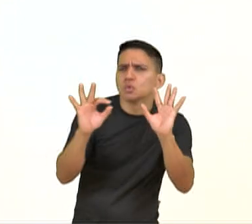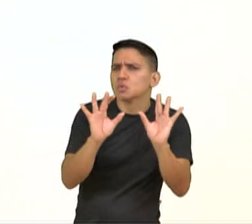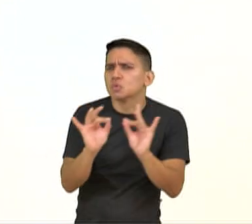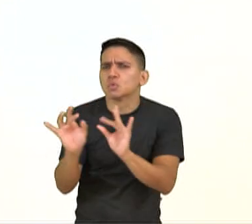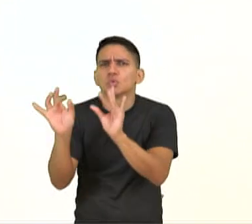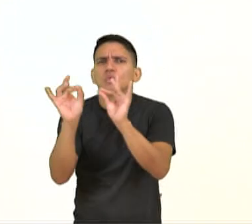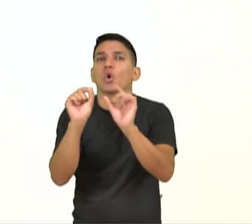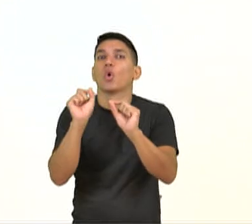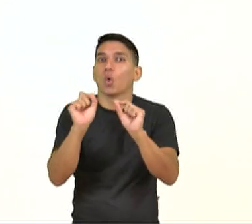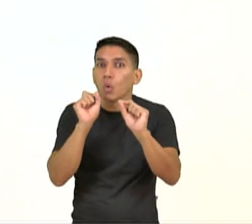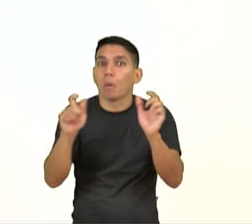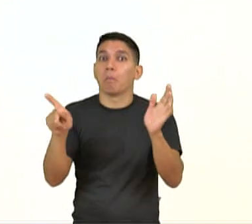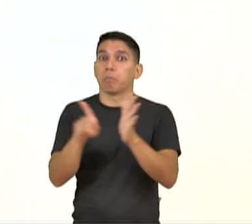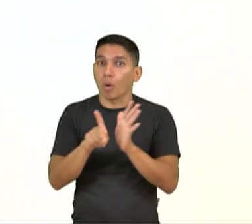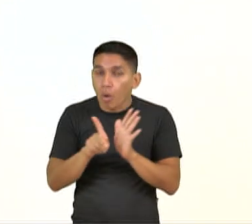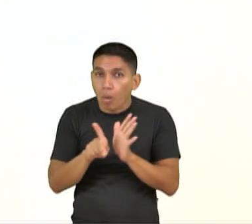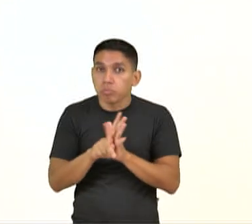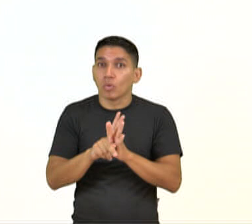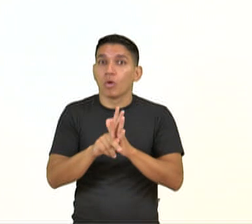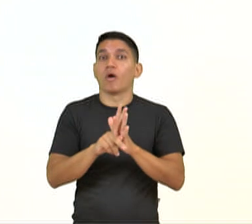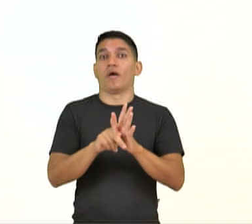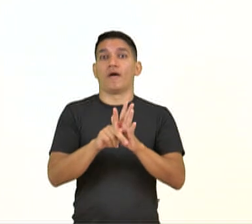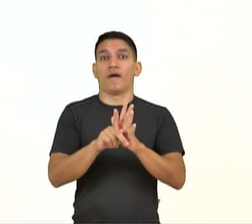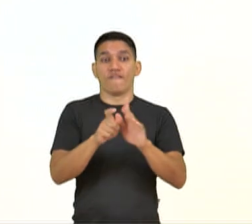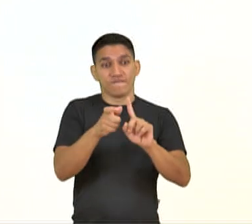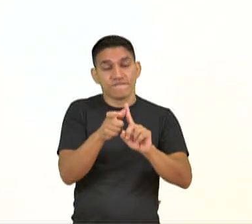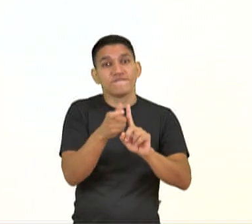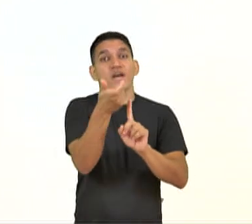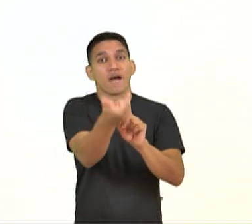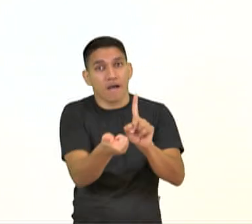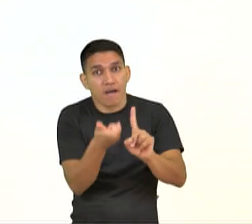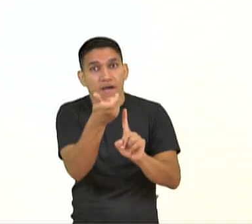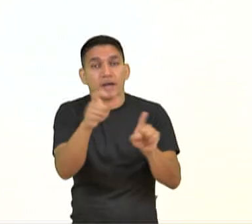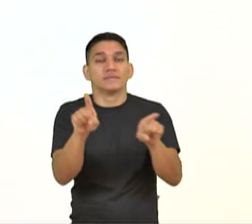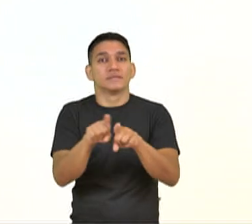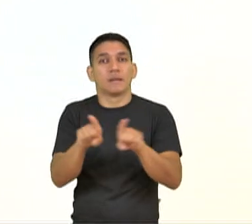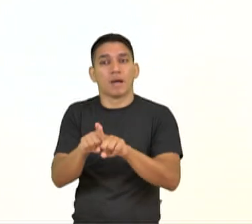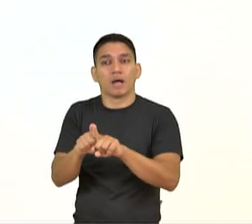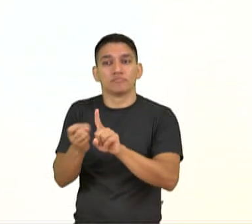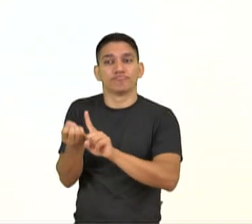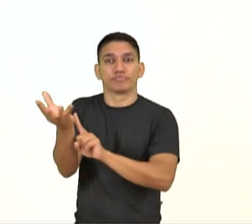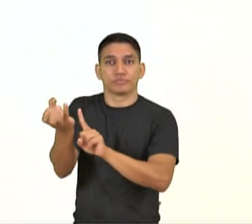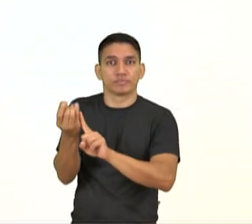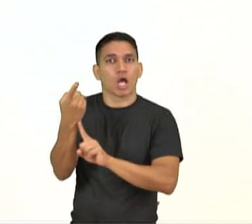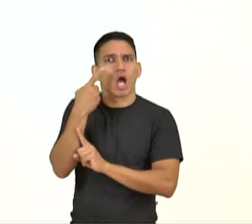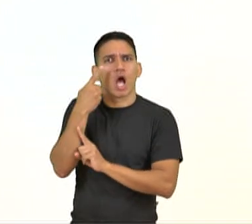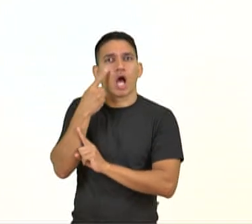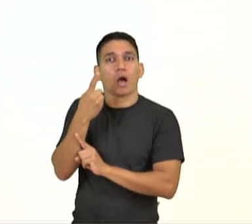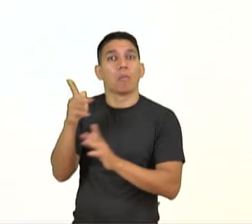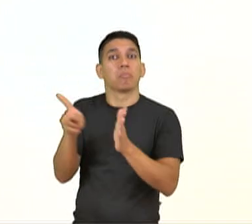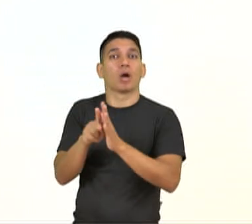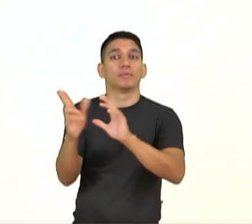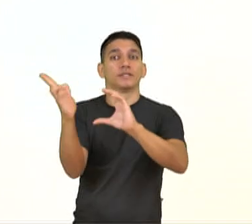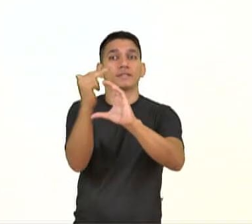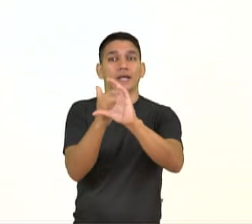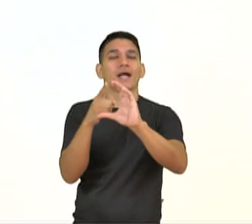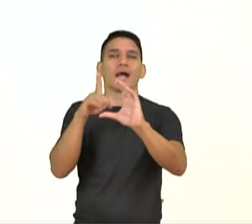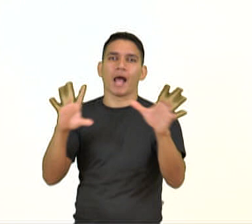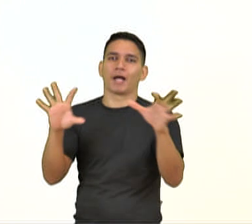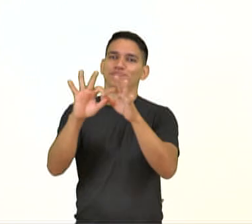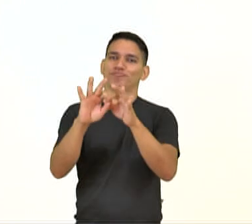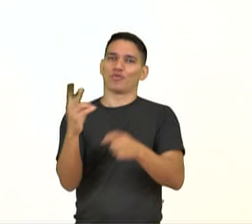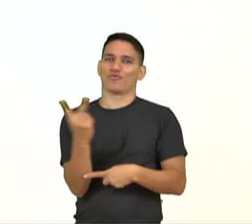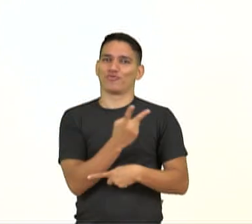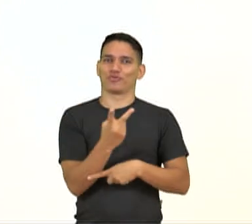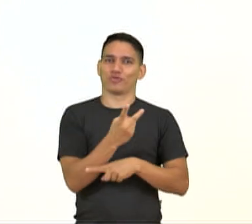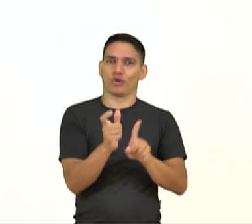a parte não verbal como a parte verbal, tá? Porque trata-se de uma charge, e a charge ela faz a união do verbal